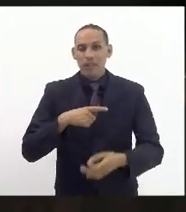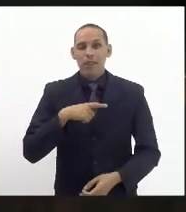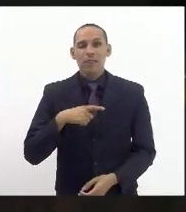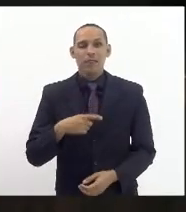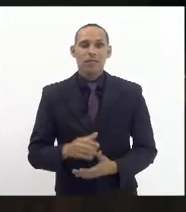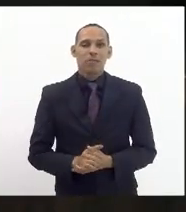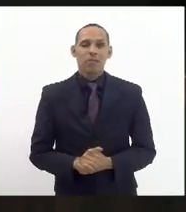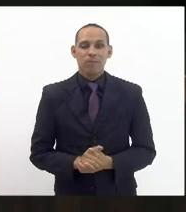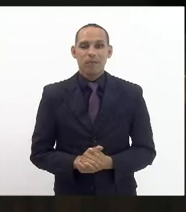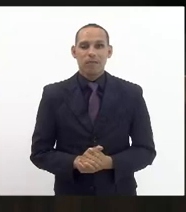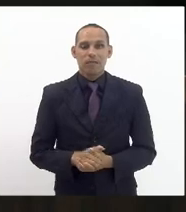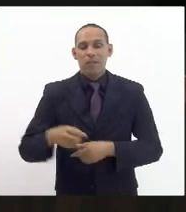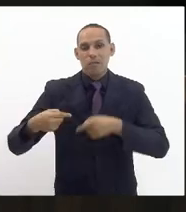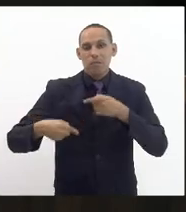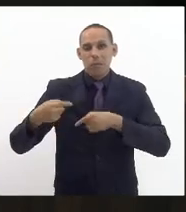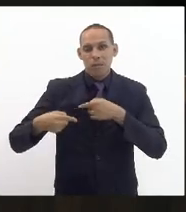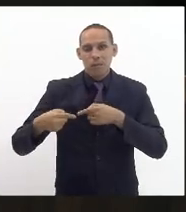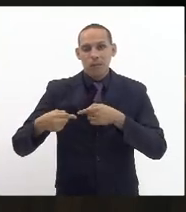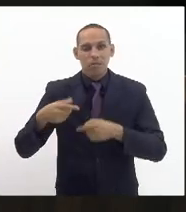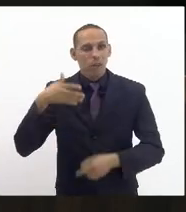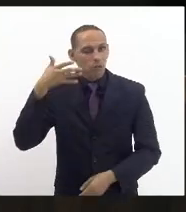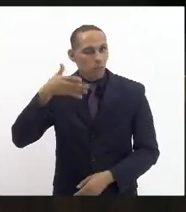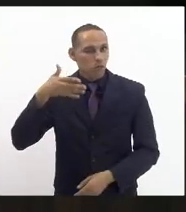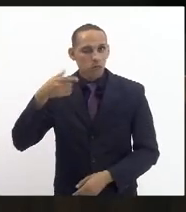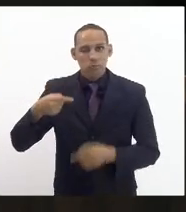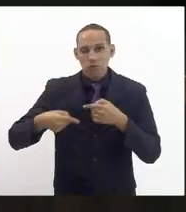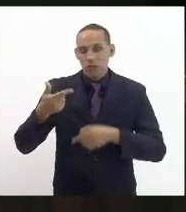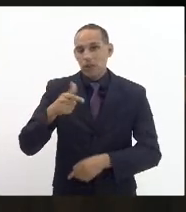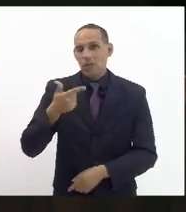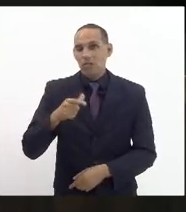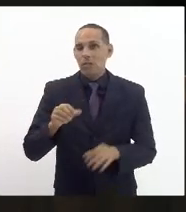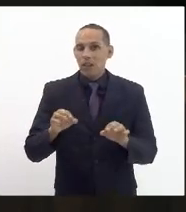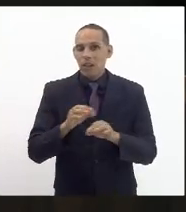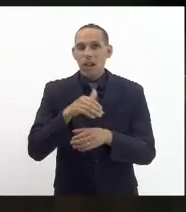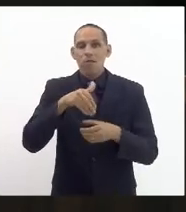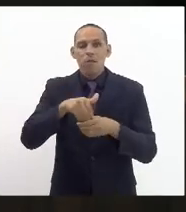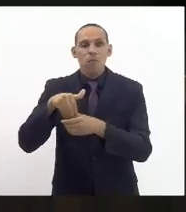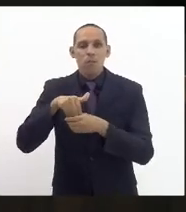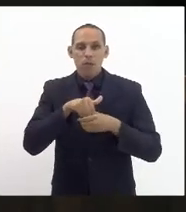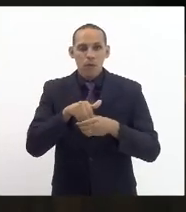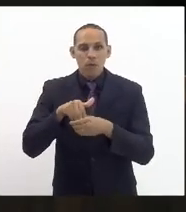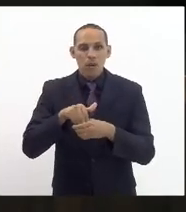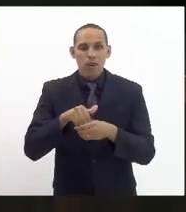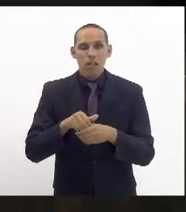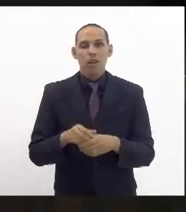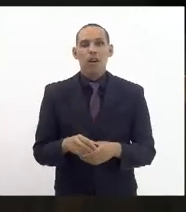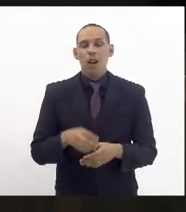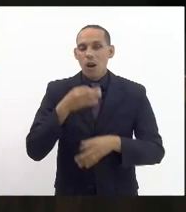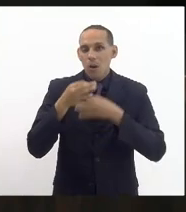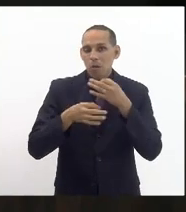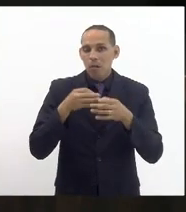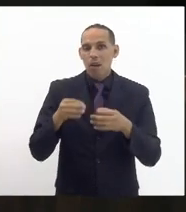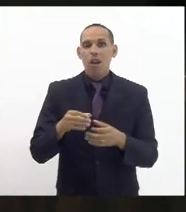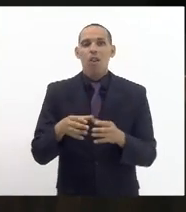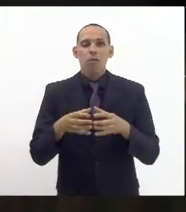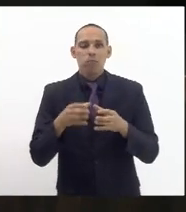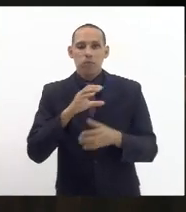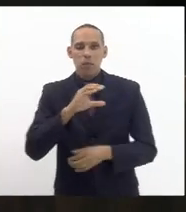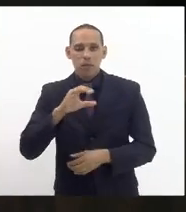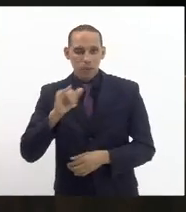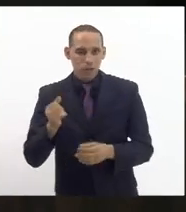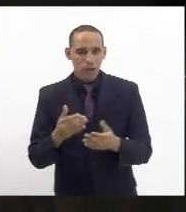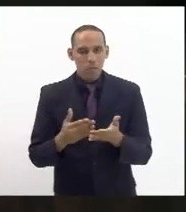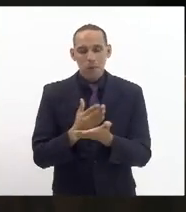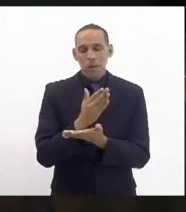emitidos em discussão, não havendo quem queira discutir, encerra a discussão em votação, parecer da Comissão de Constituição e Justiça. Senhores que aprovam nesse como estão, aprovado.